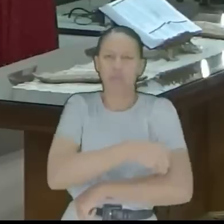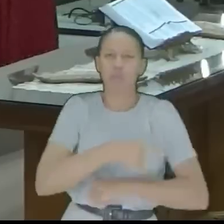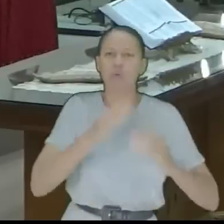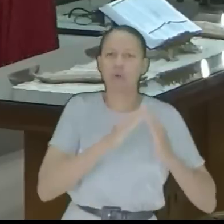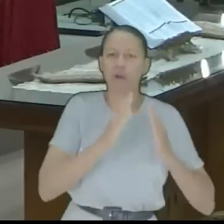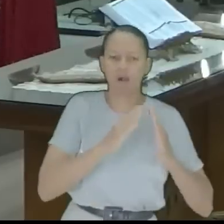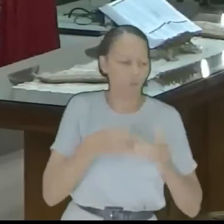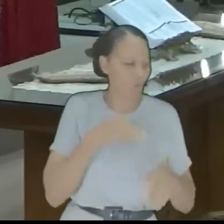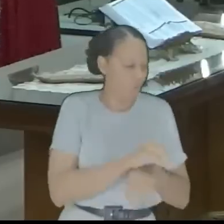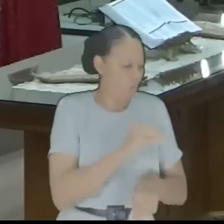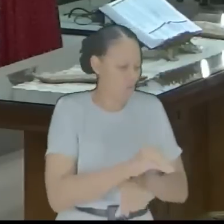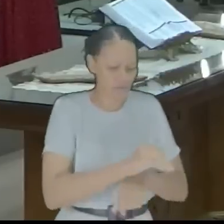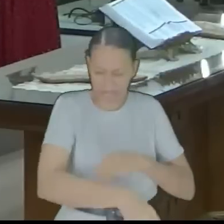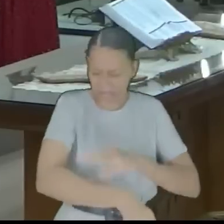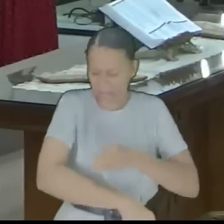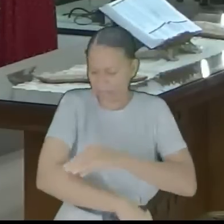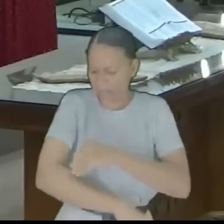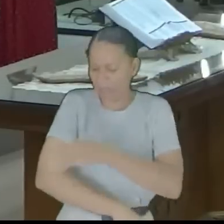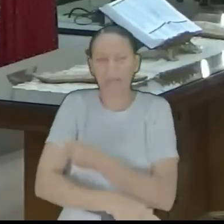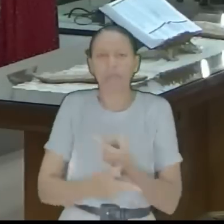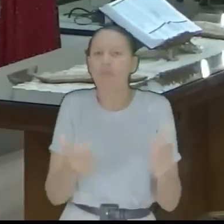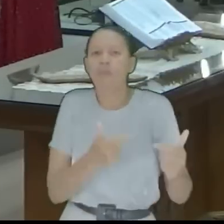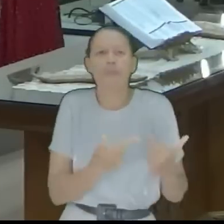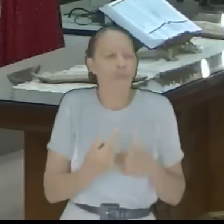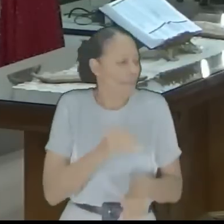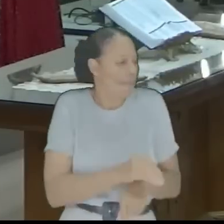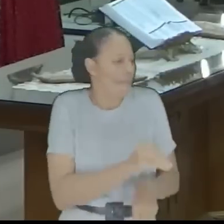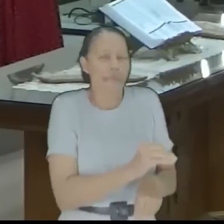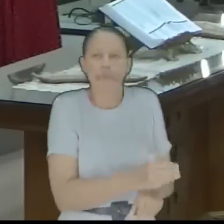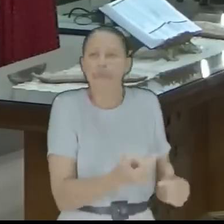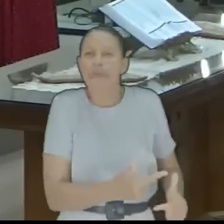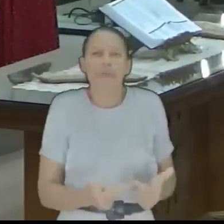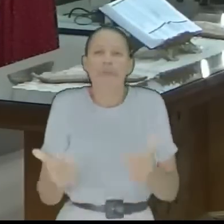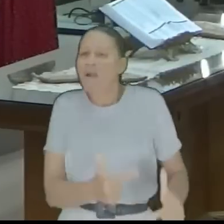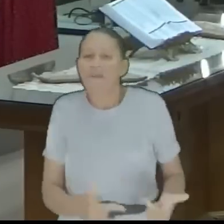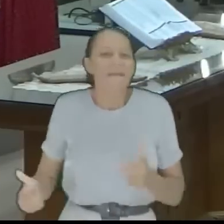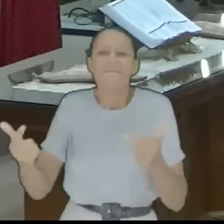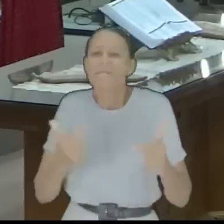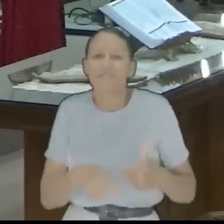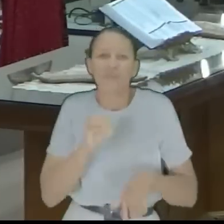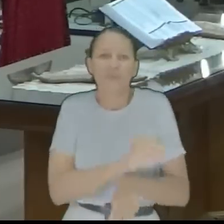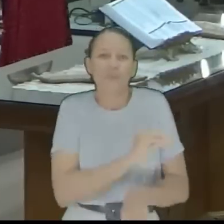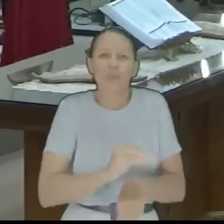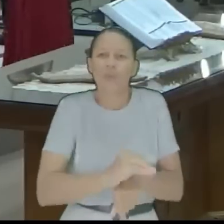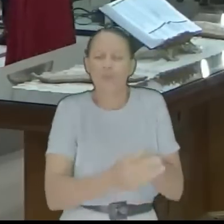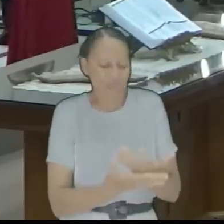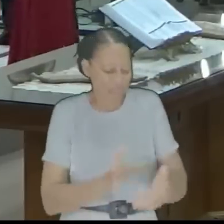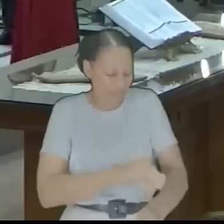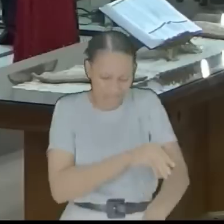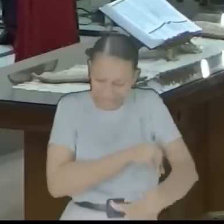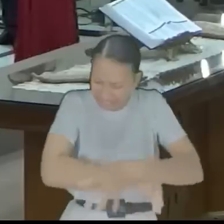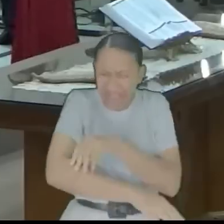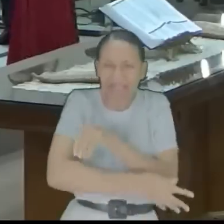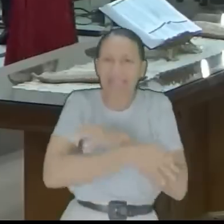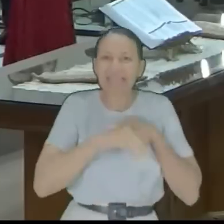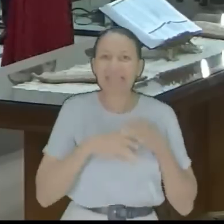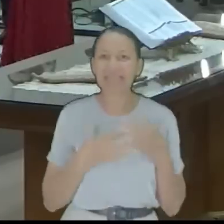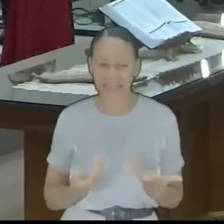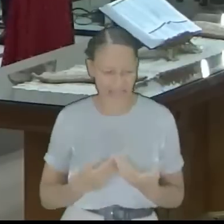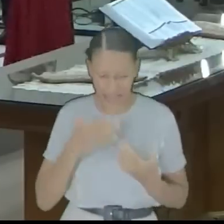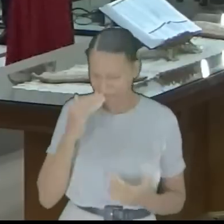havia quem cuidasse dos leprosos, não havia quem cuidasse dos leprosos. Os leprosos